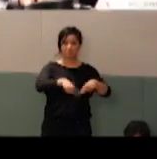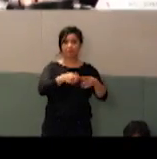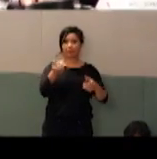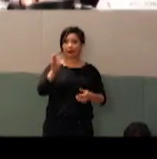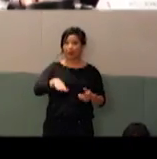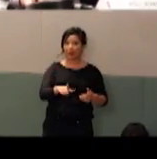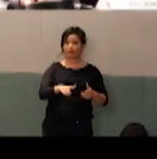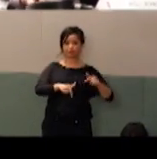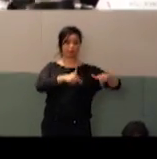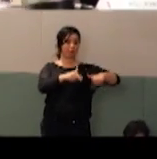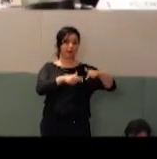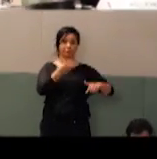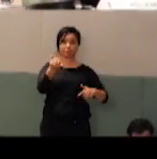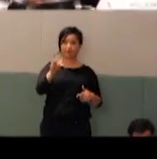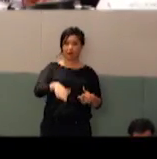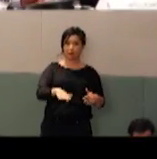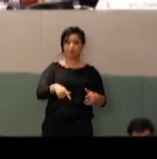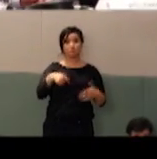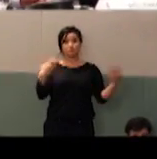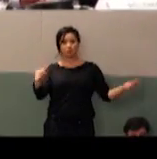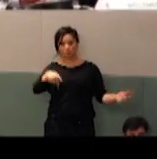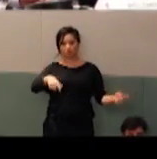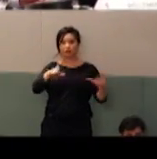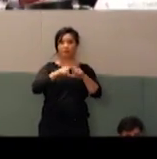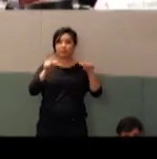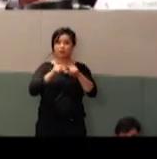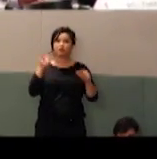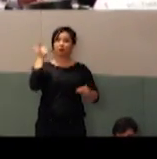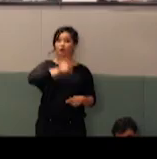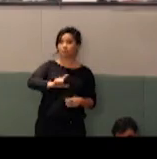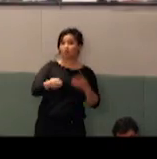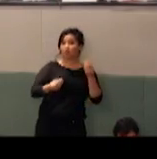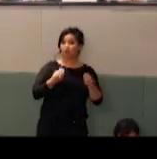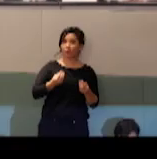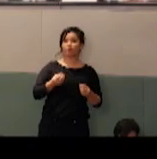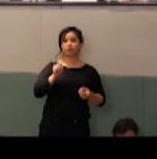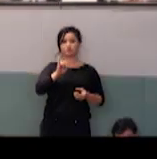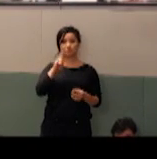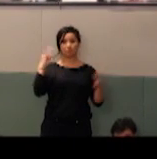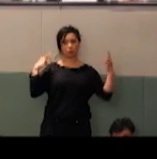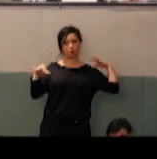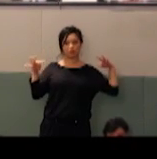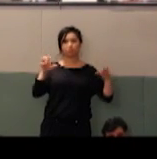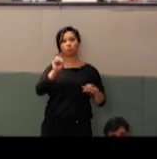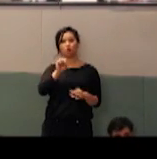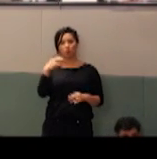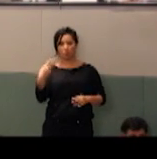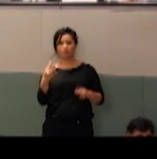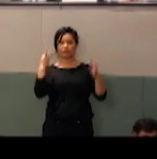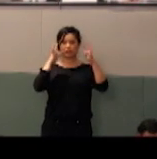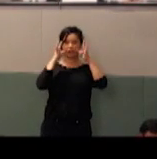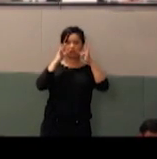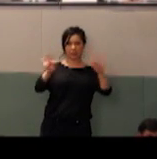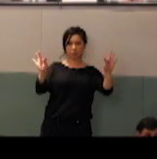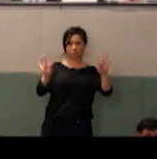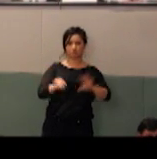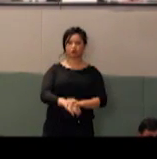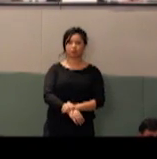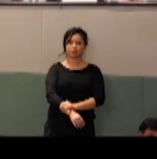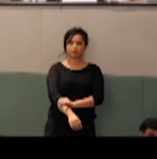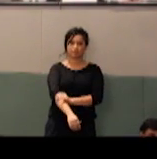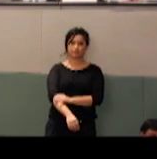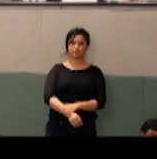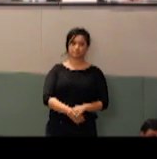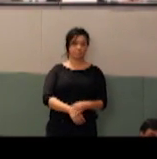As duas grandes vocações de Brasília são turismo e alta tecnologia. Muito obrigada.